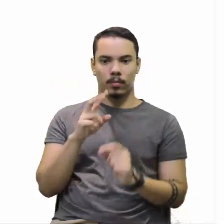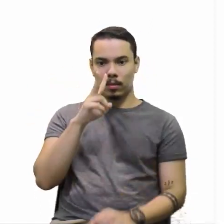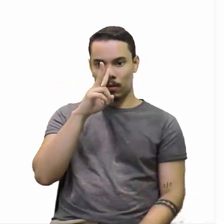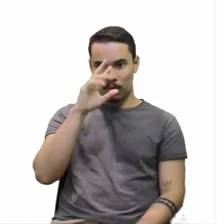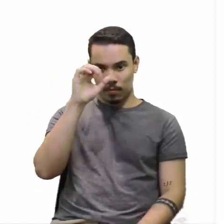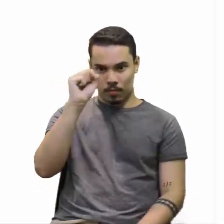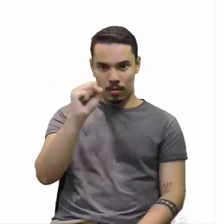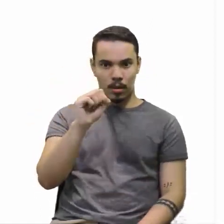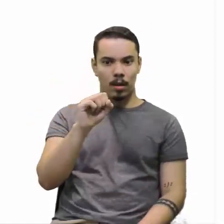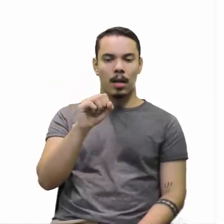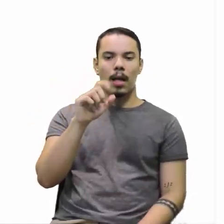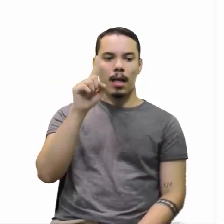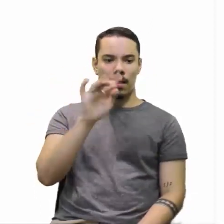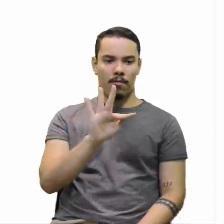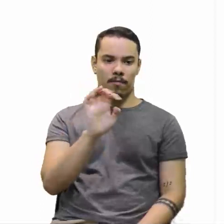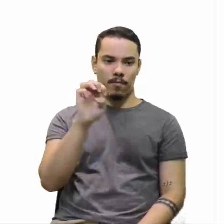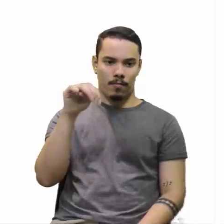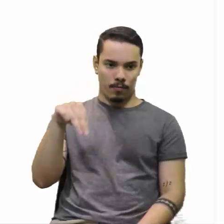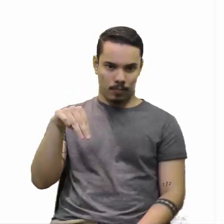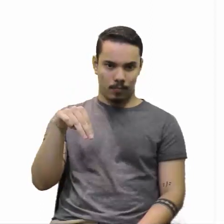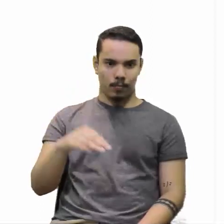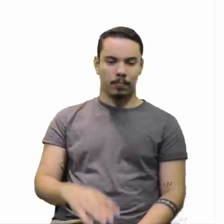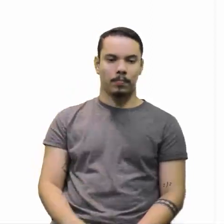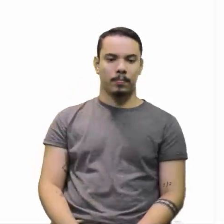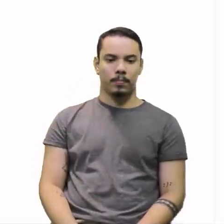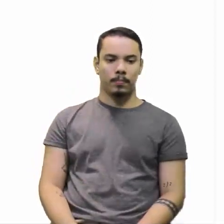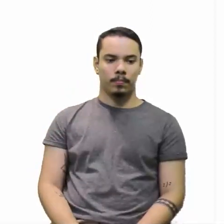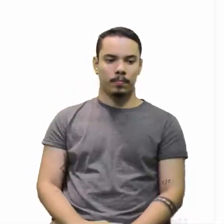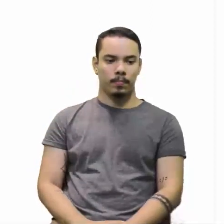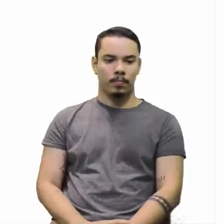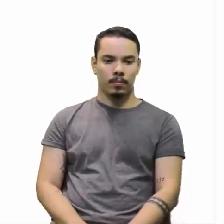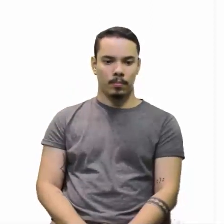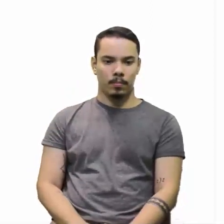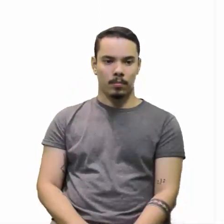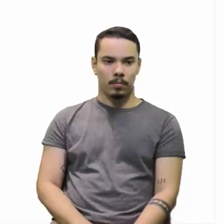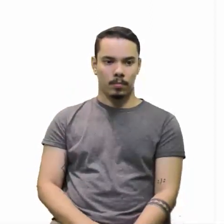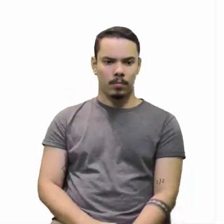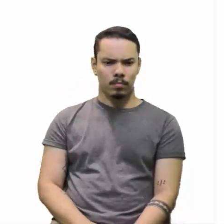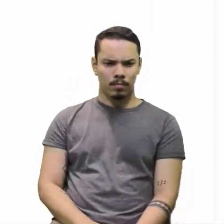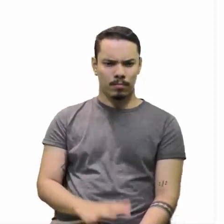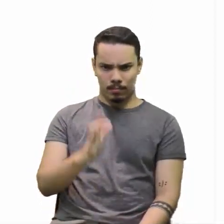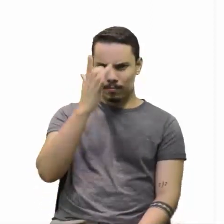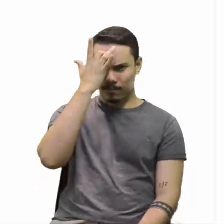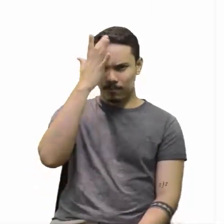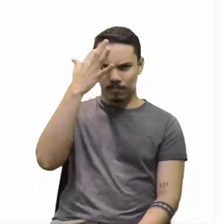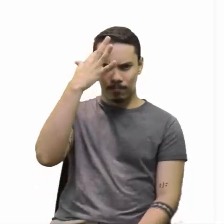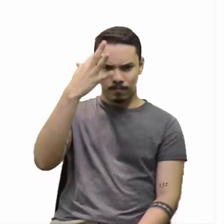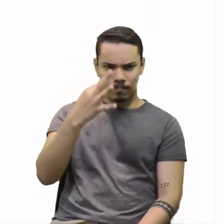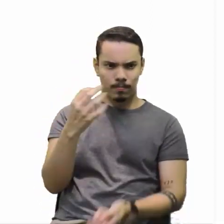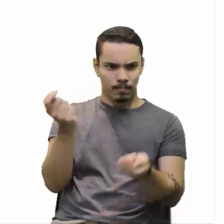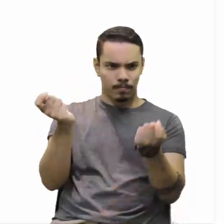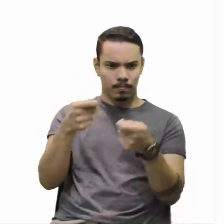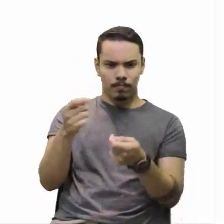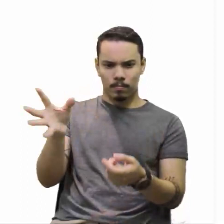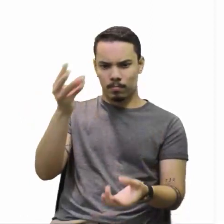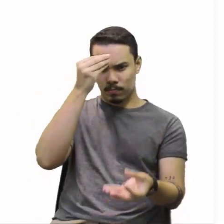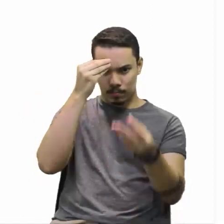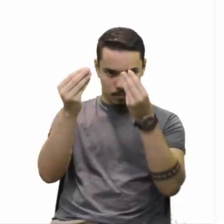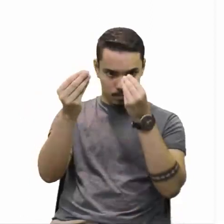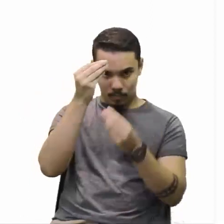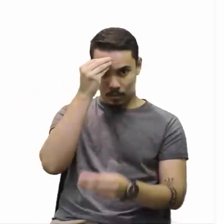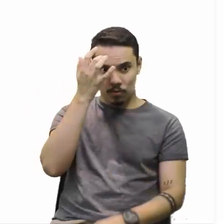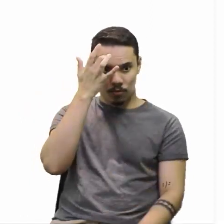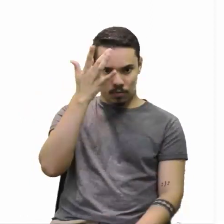força eletromotriz. Eu acho que ficou bem fácil aí de enxergar.